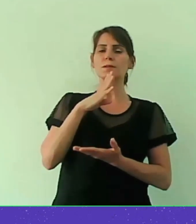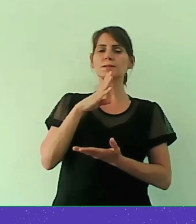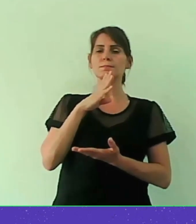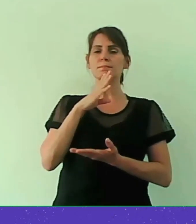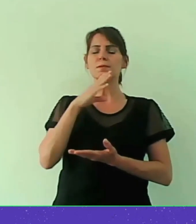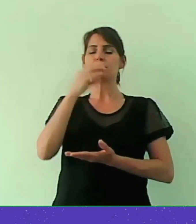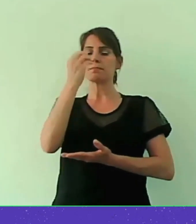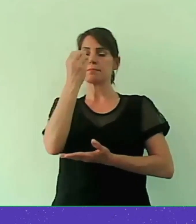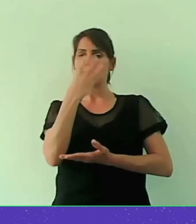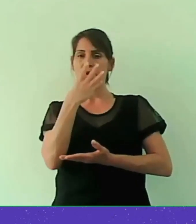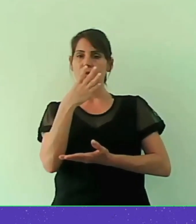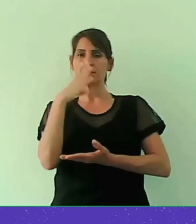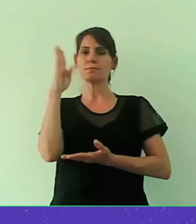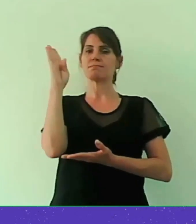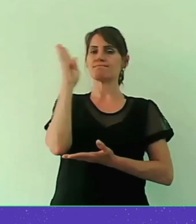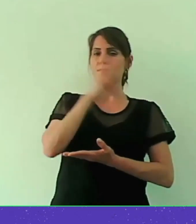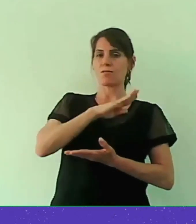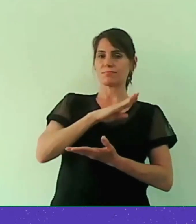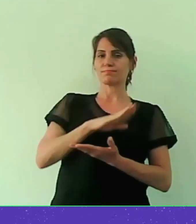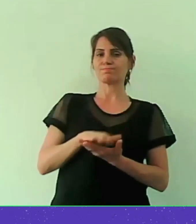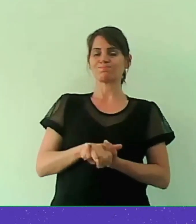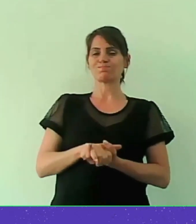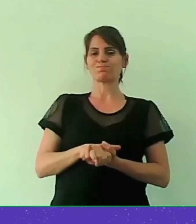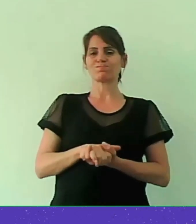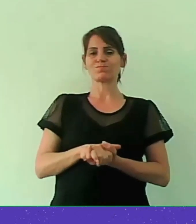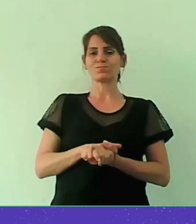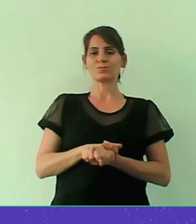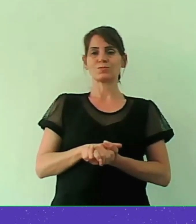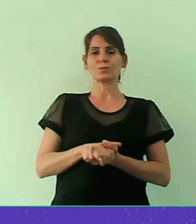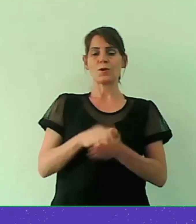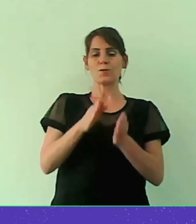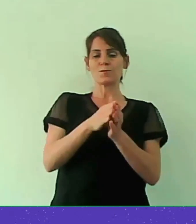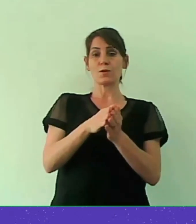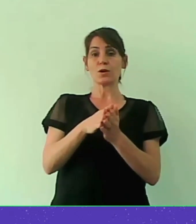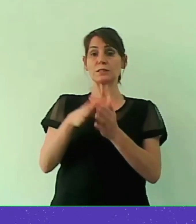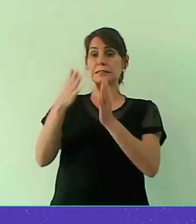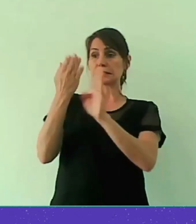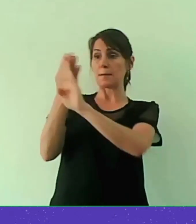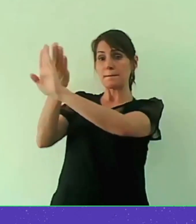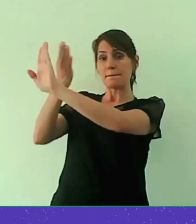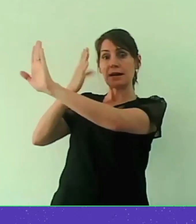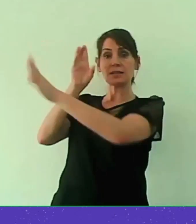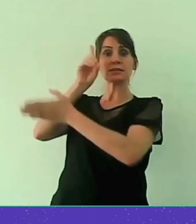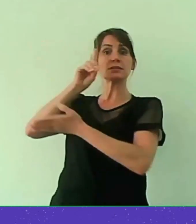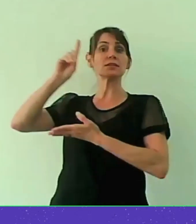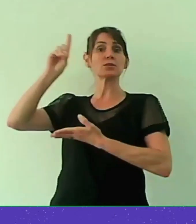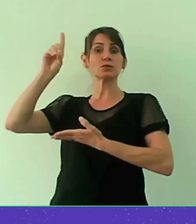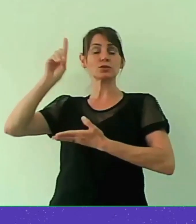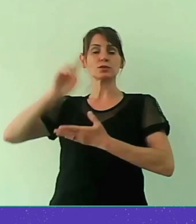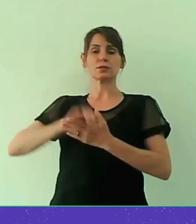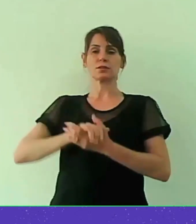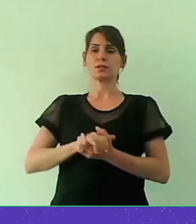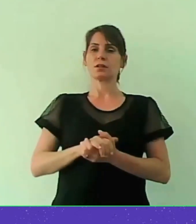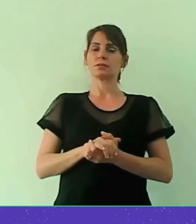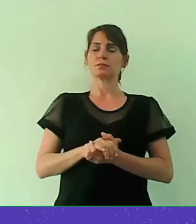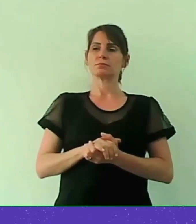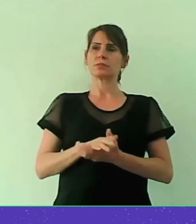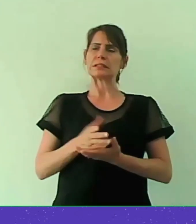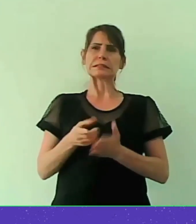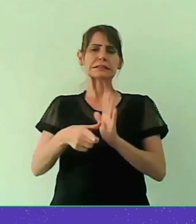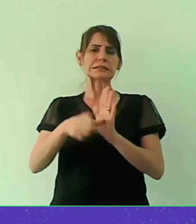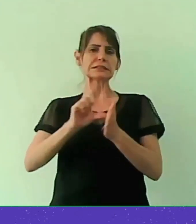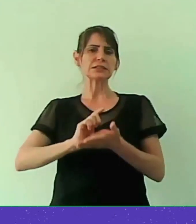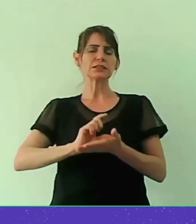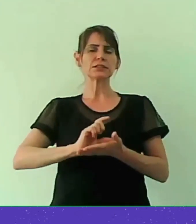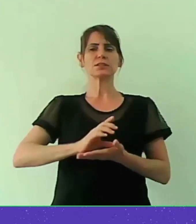do mal fora de Deus. Até então o homem vivia de uma maneira muito